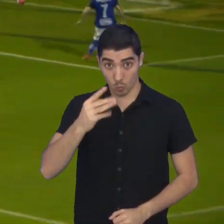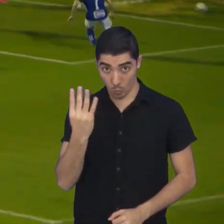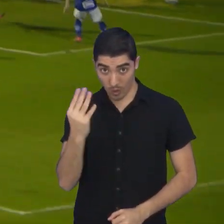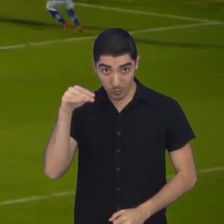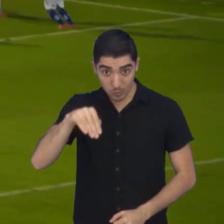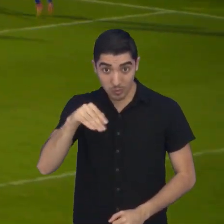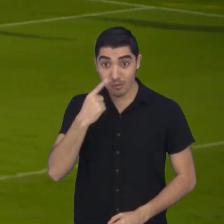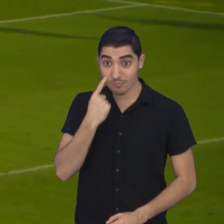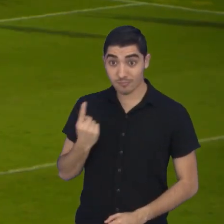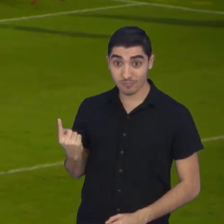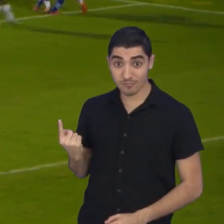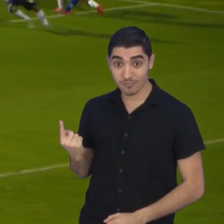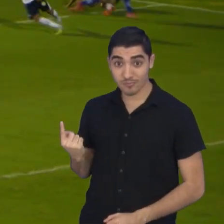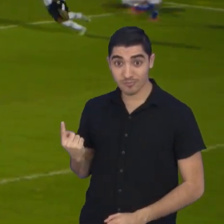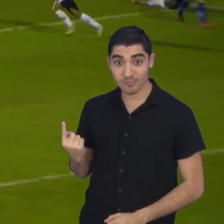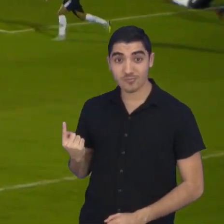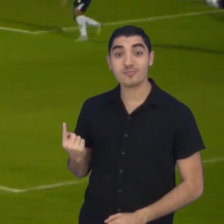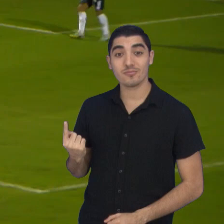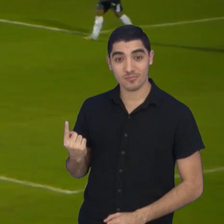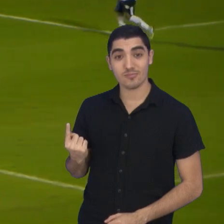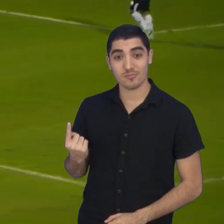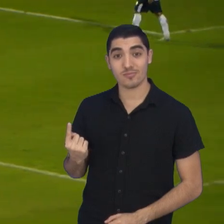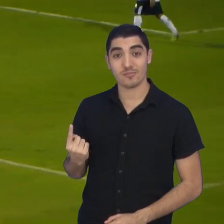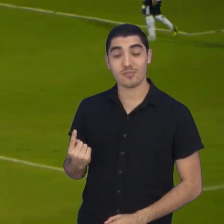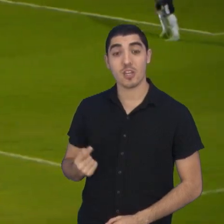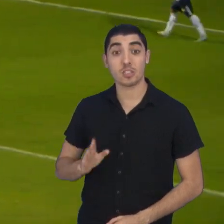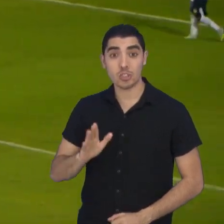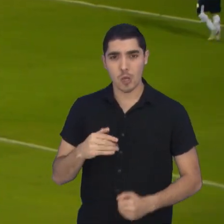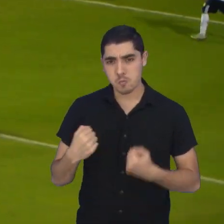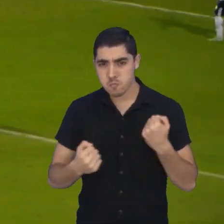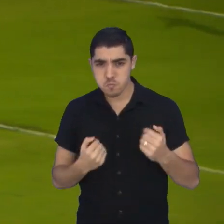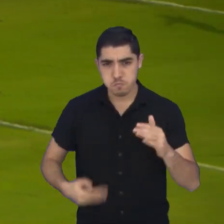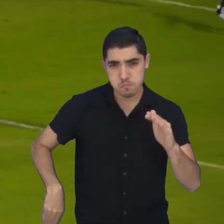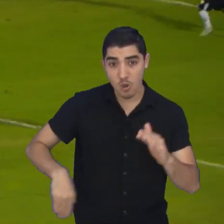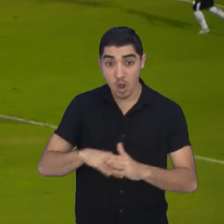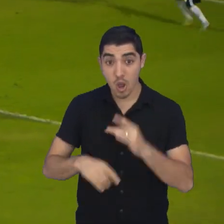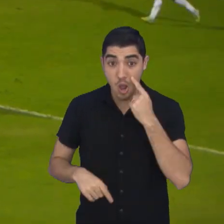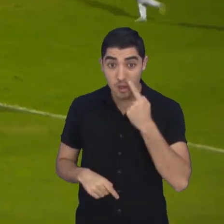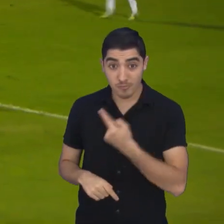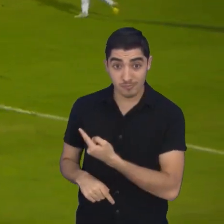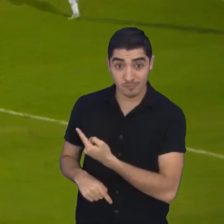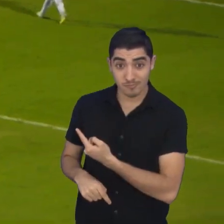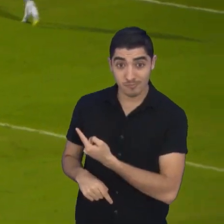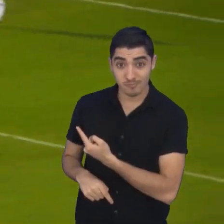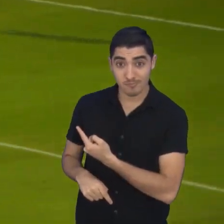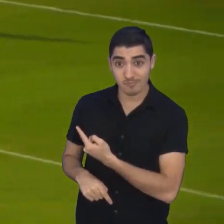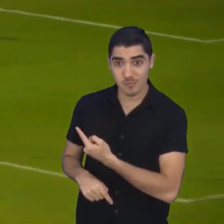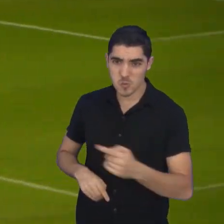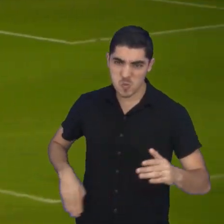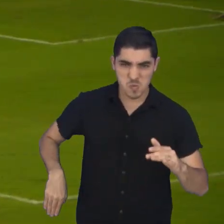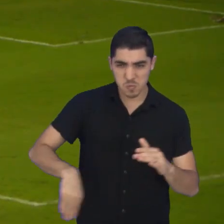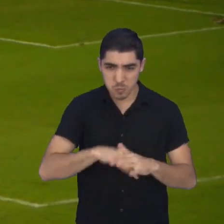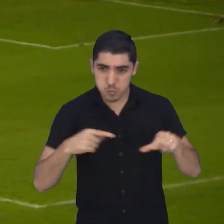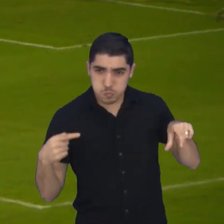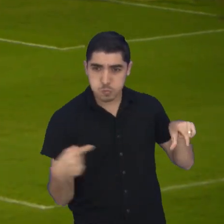depois, o jogador que veio da Portuguesa armou o contra-ataque e apareceu para finalizar a